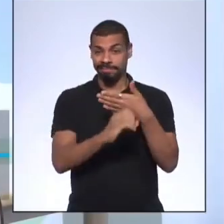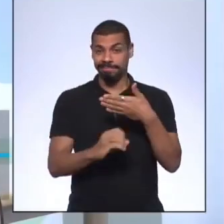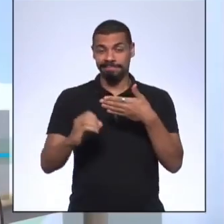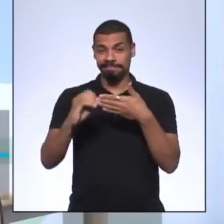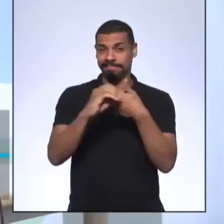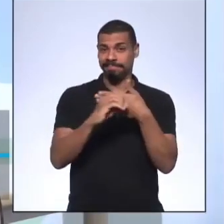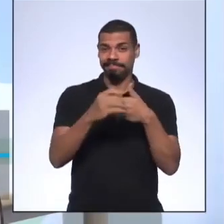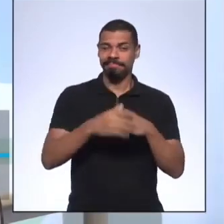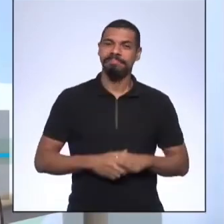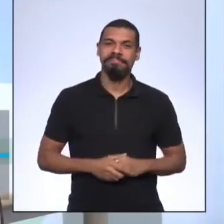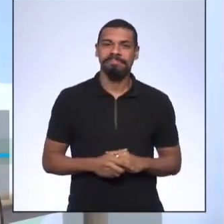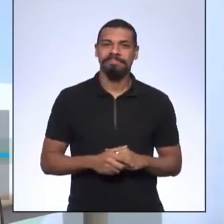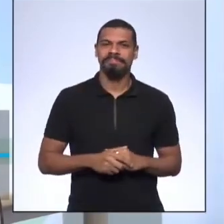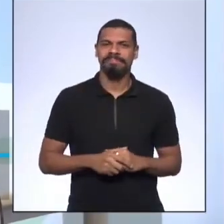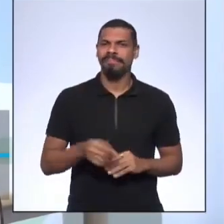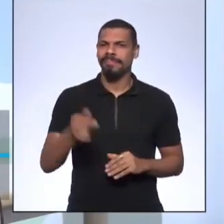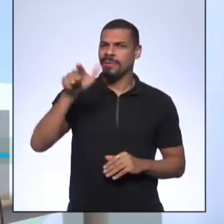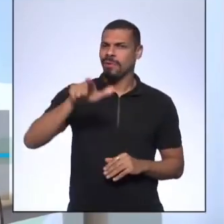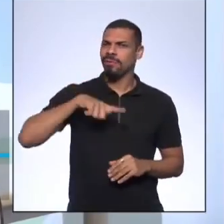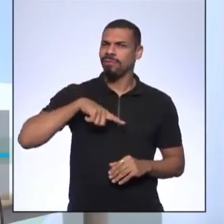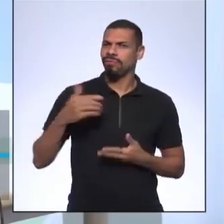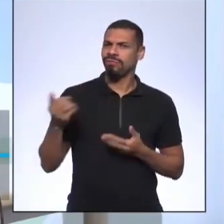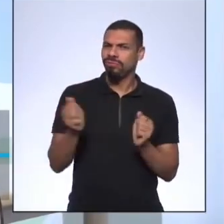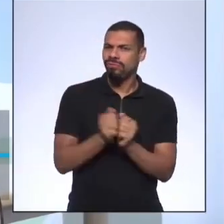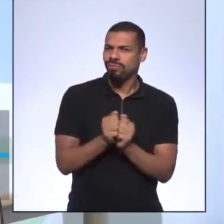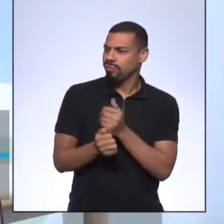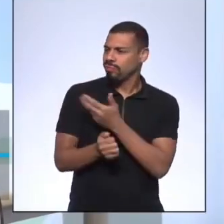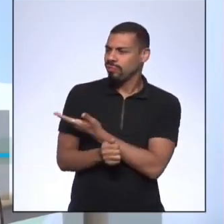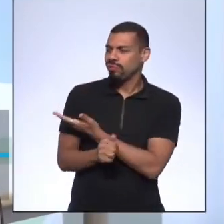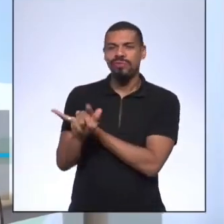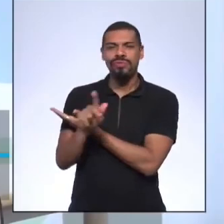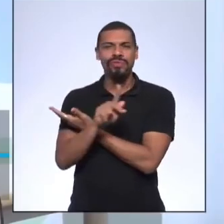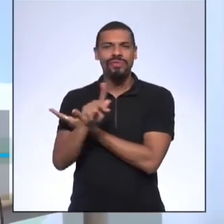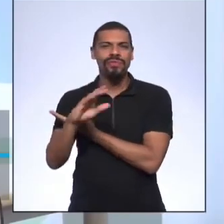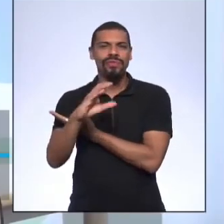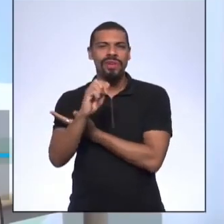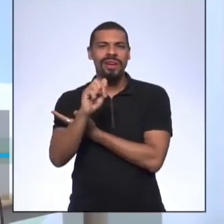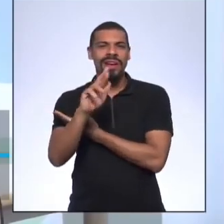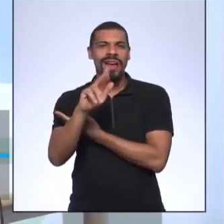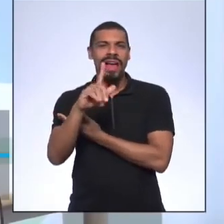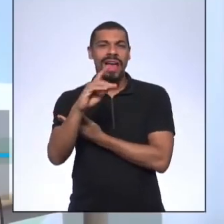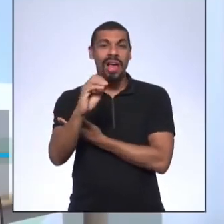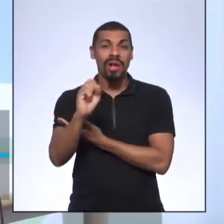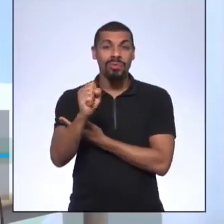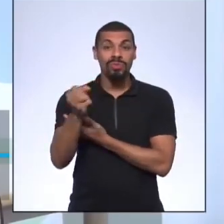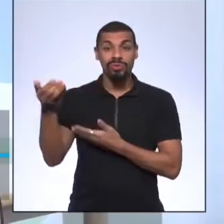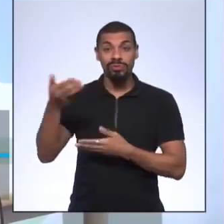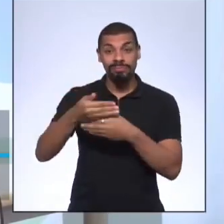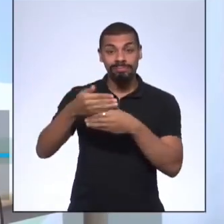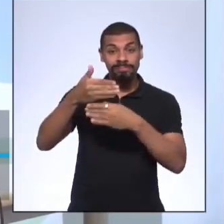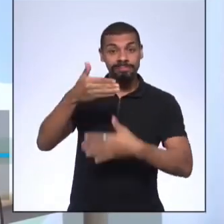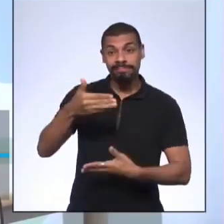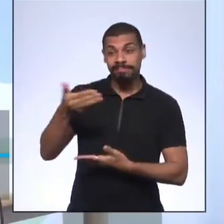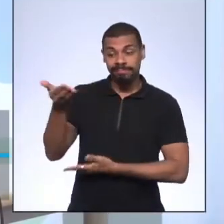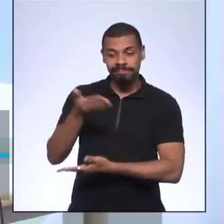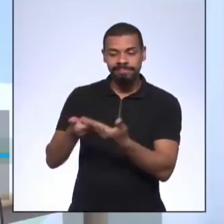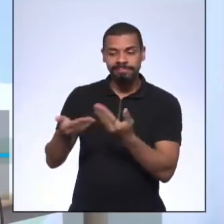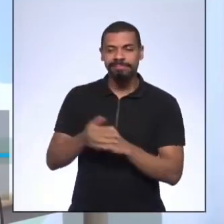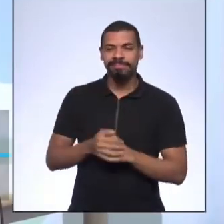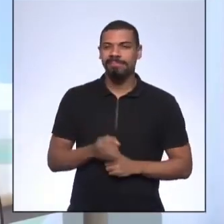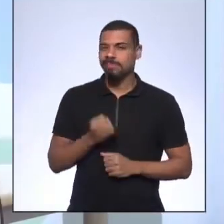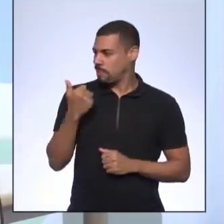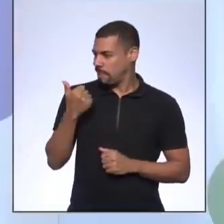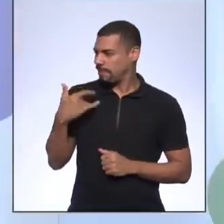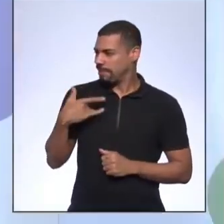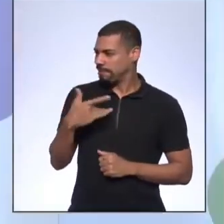de Mídias. Mais uma vez aqui com o professor Carlos Fernando Neri, que vai fazer a mediação do nosso chat. Tudo bem,